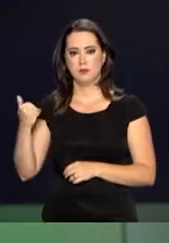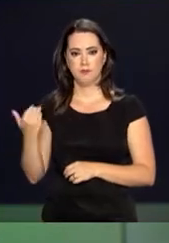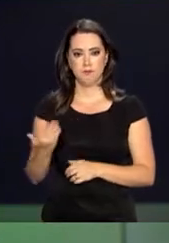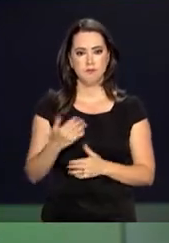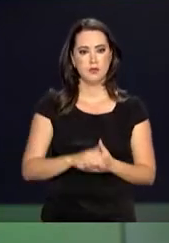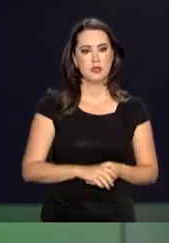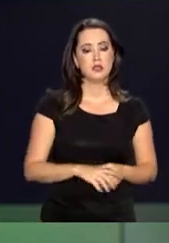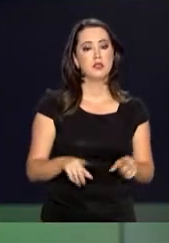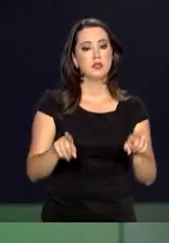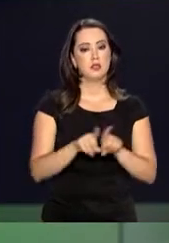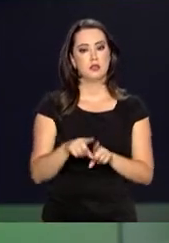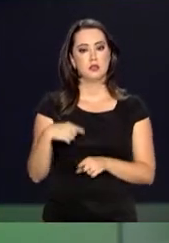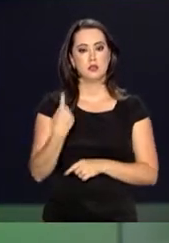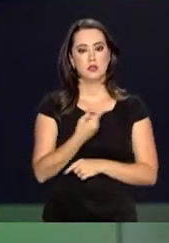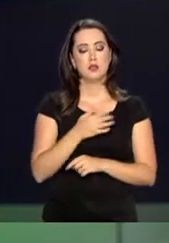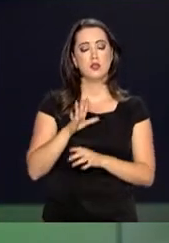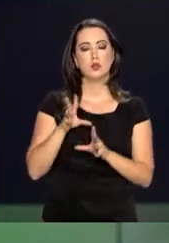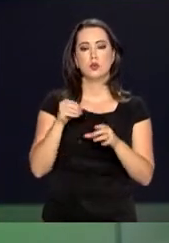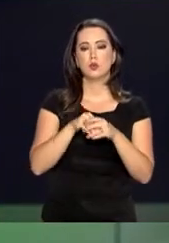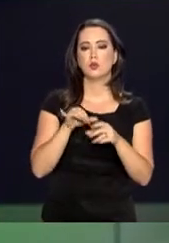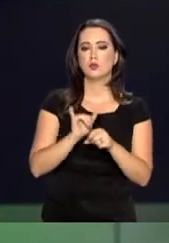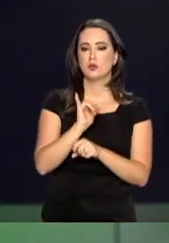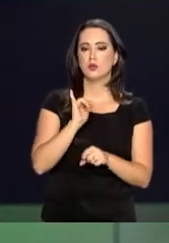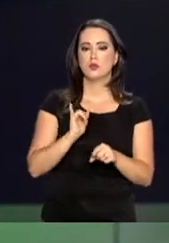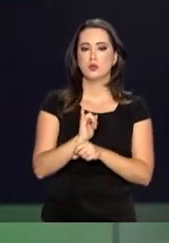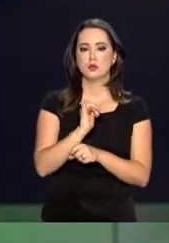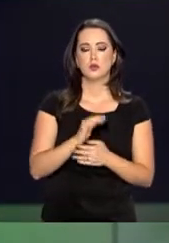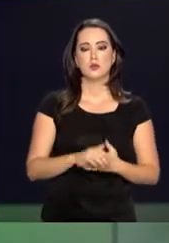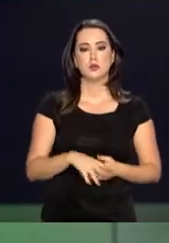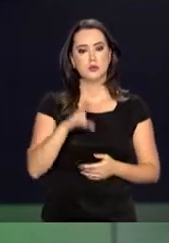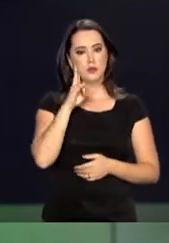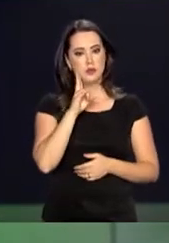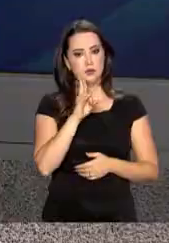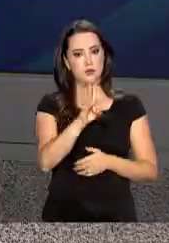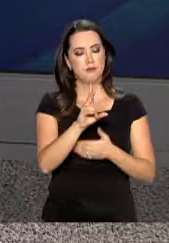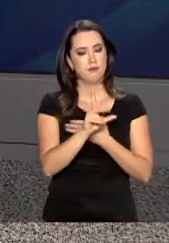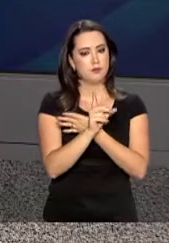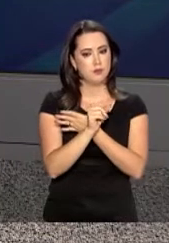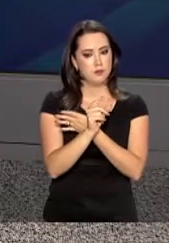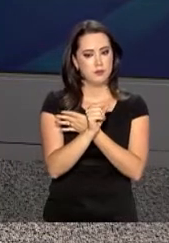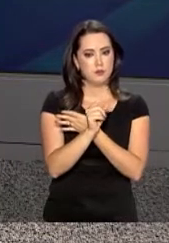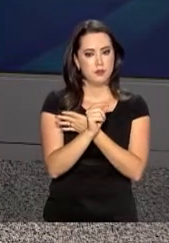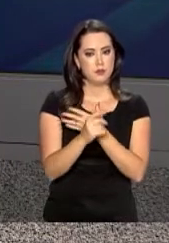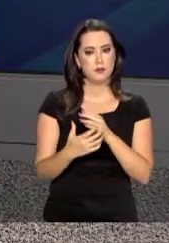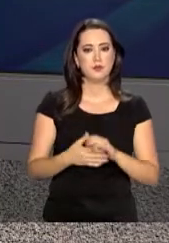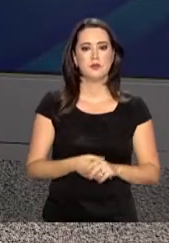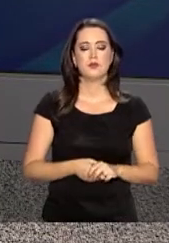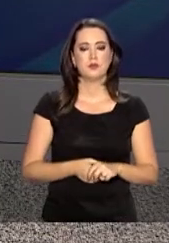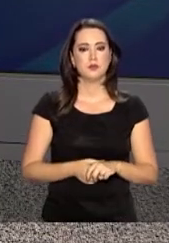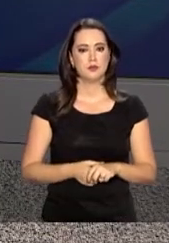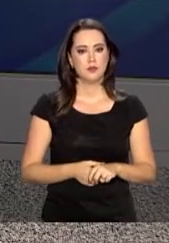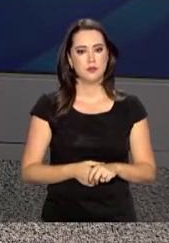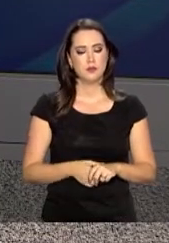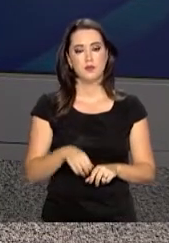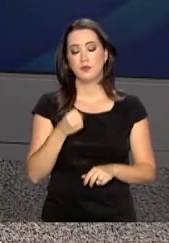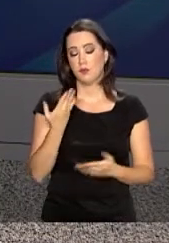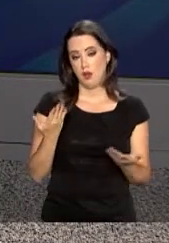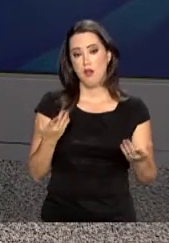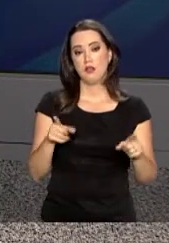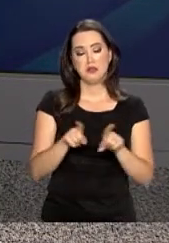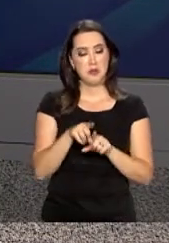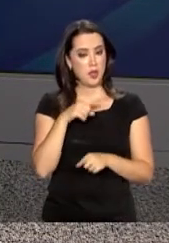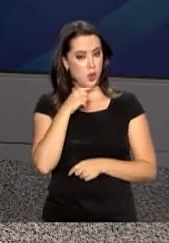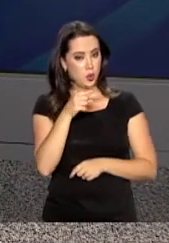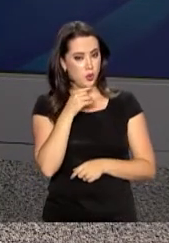da NBR e todas as reportagens estão em nosso canal no YouTube. Acesse também o nosso perfil no Twitter. Você pode